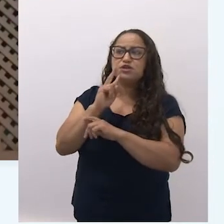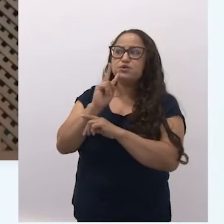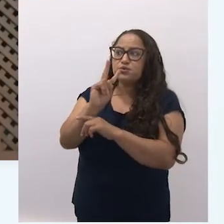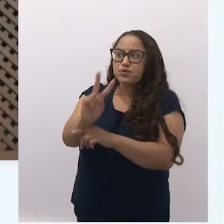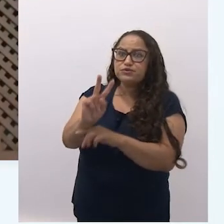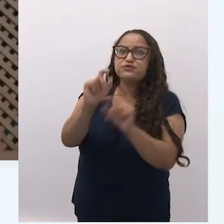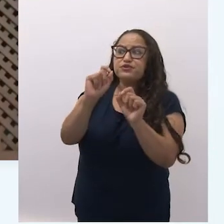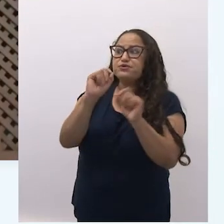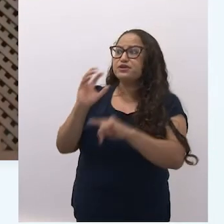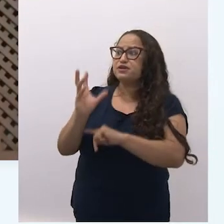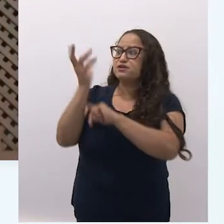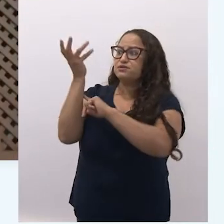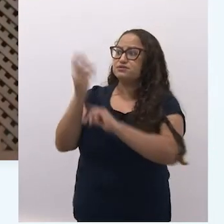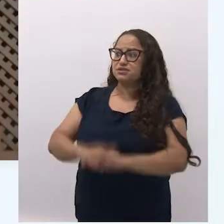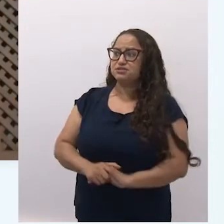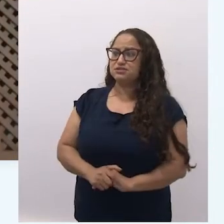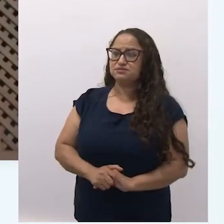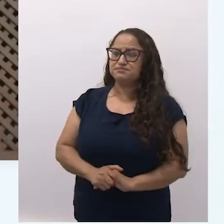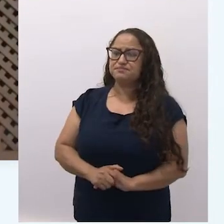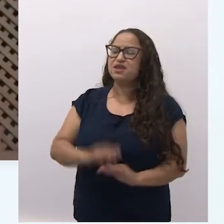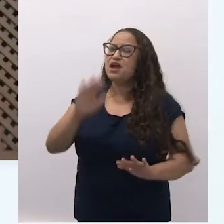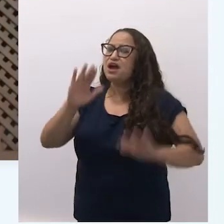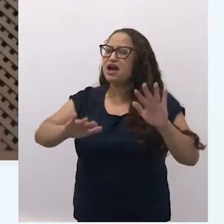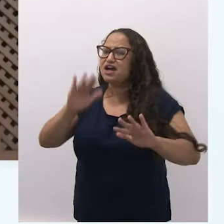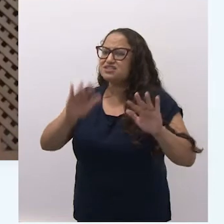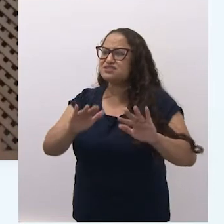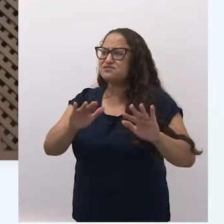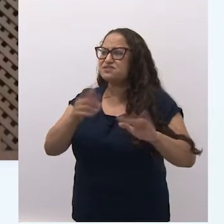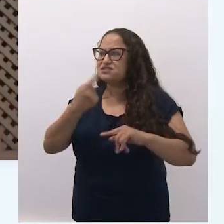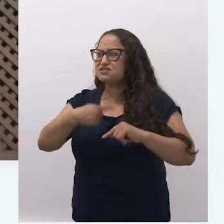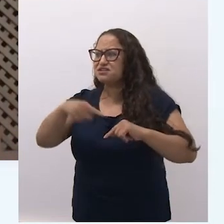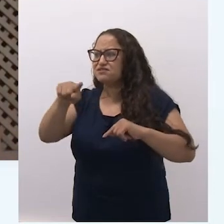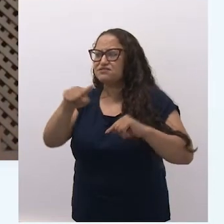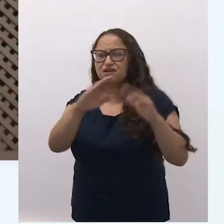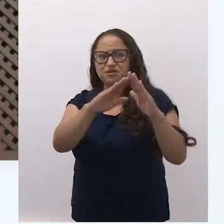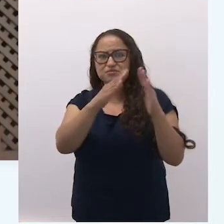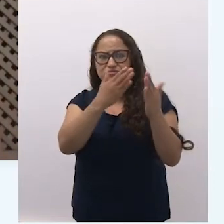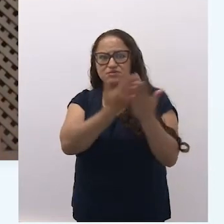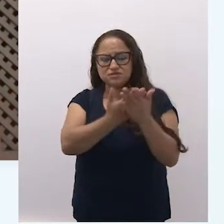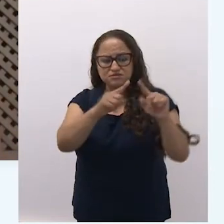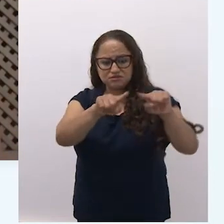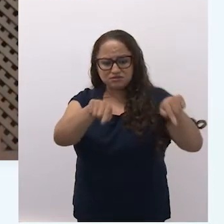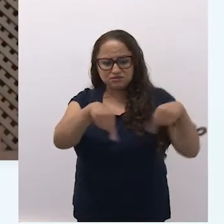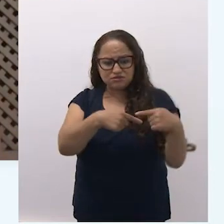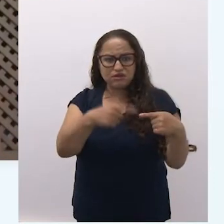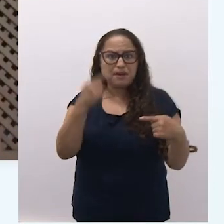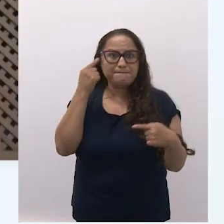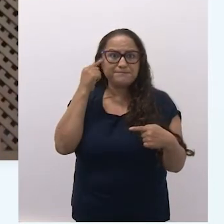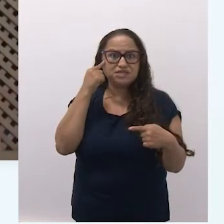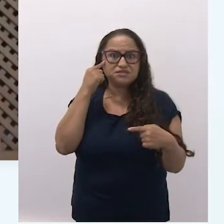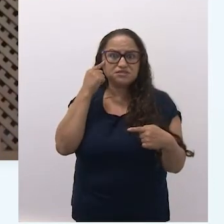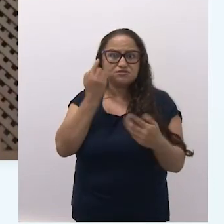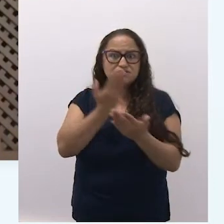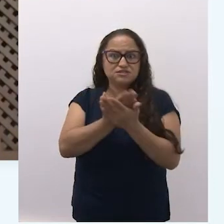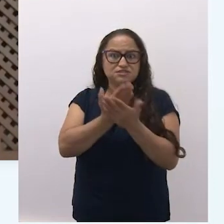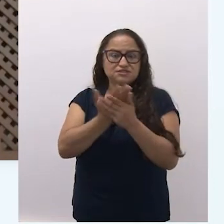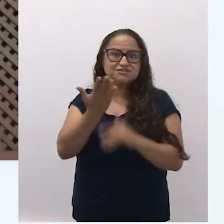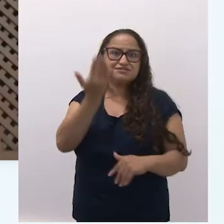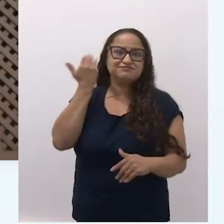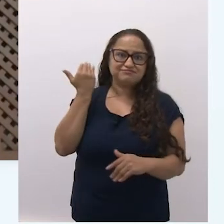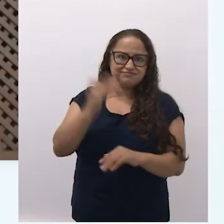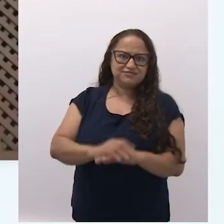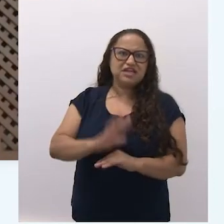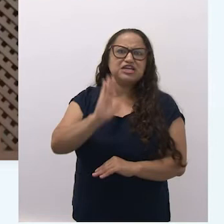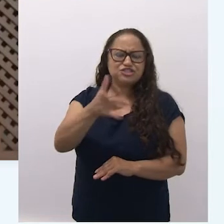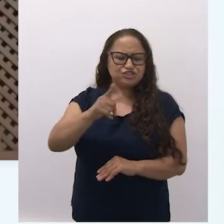que acontece, né? Às vezes ele vai para a sala de aula pensando naquelas crianças antigas que ele deixou, que já estavam com